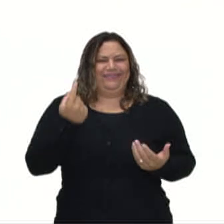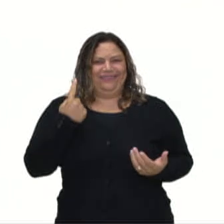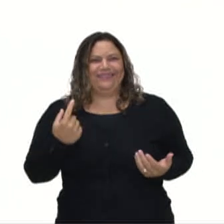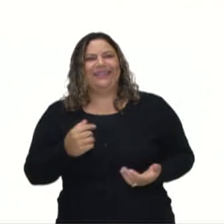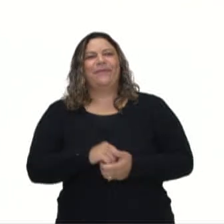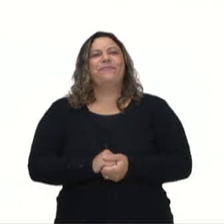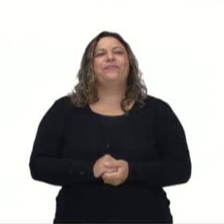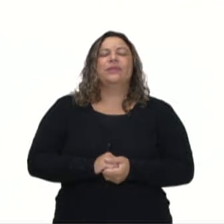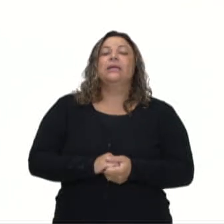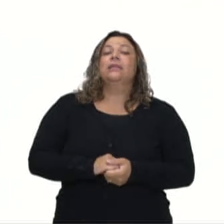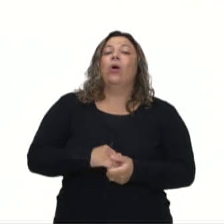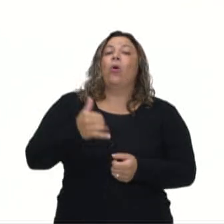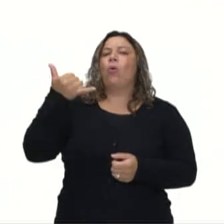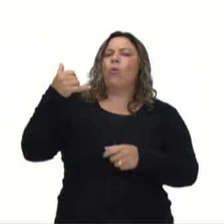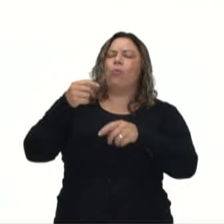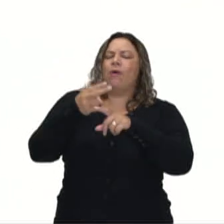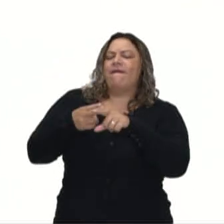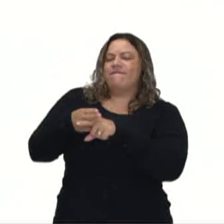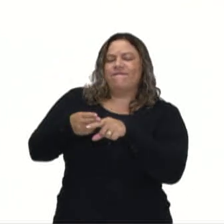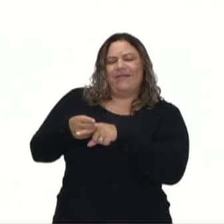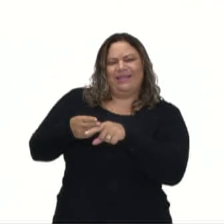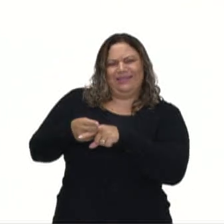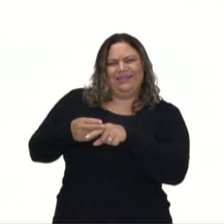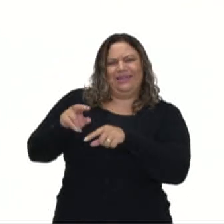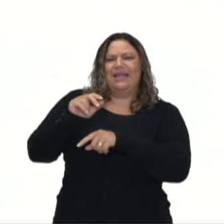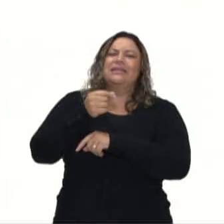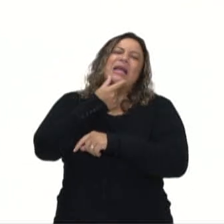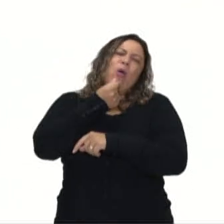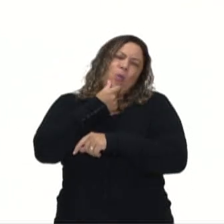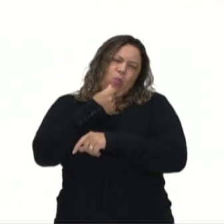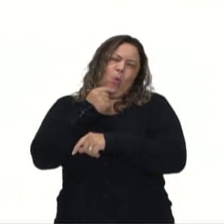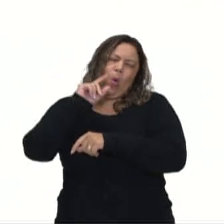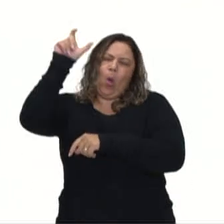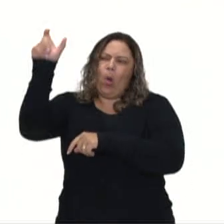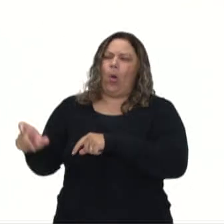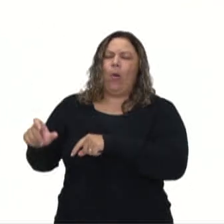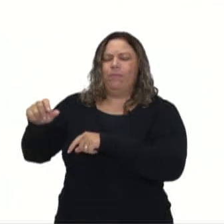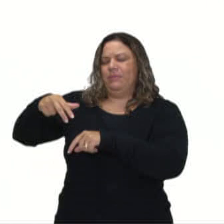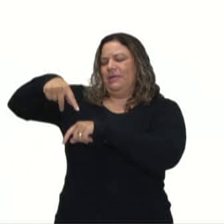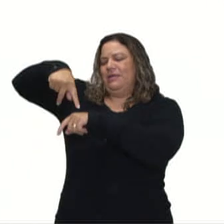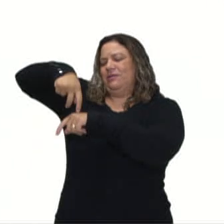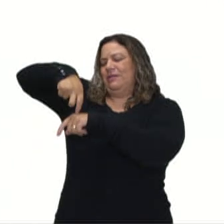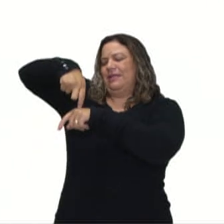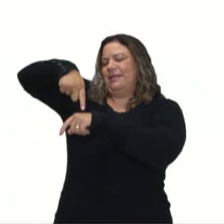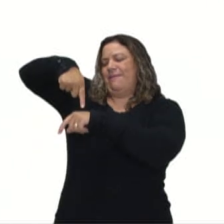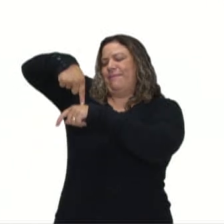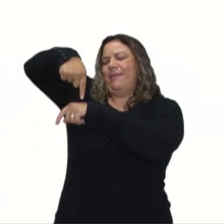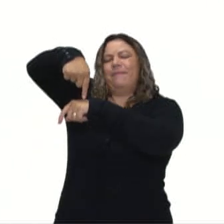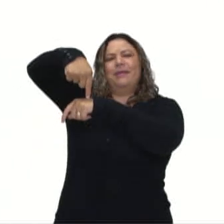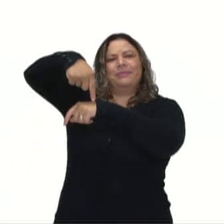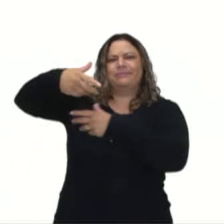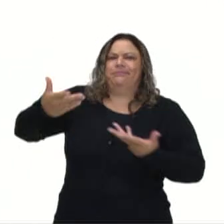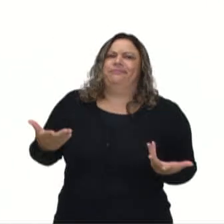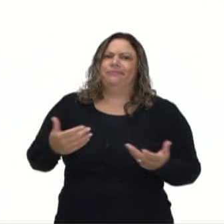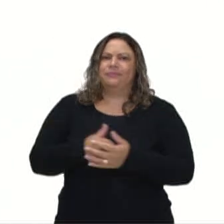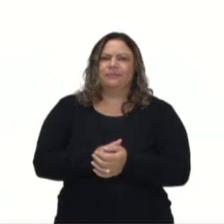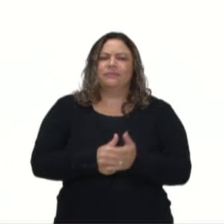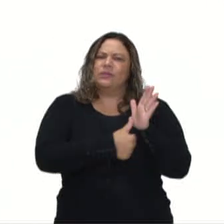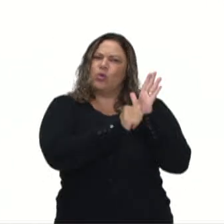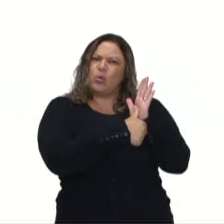tem uma perna, é canivete desde pequeno. Documento não tem nada a ver com papel